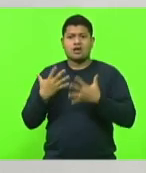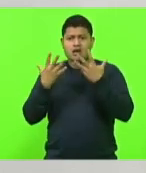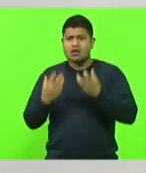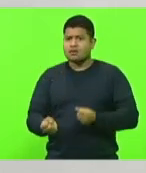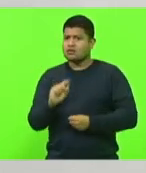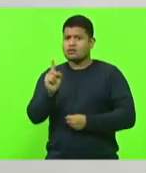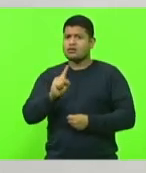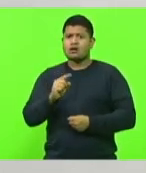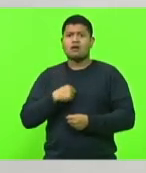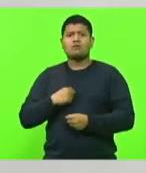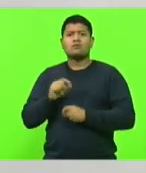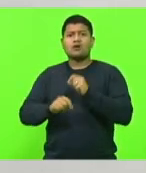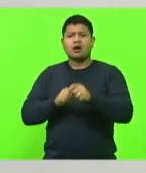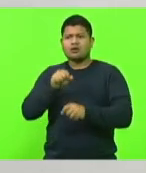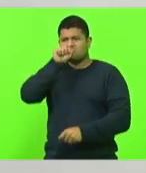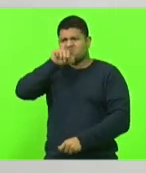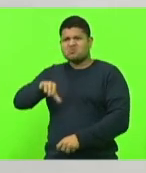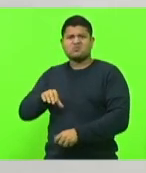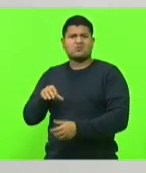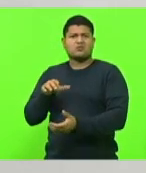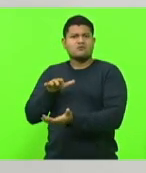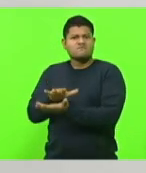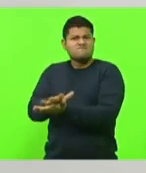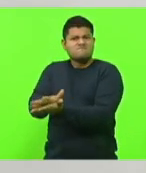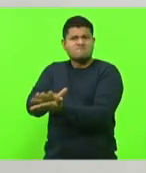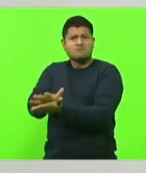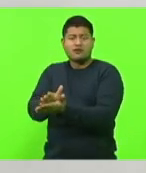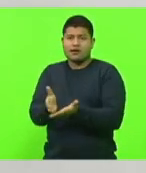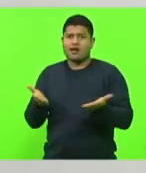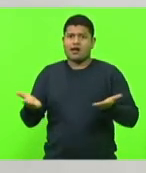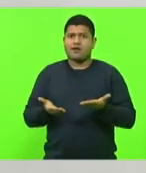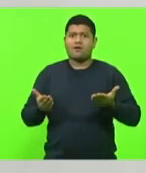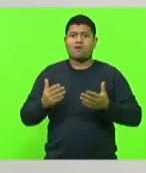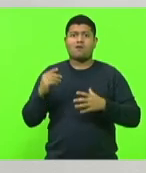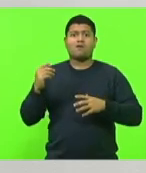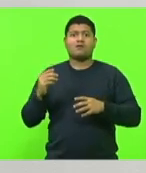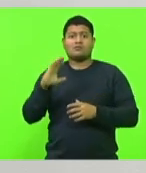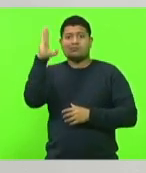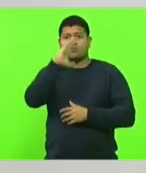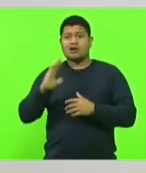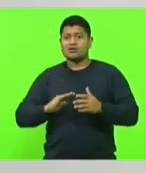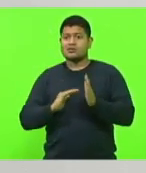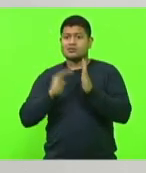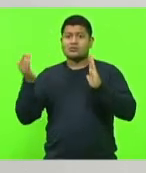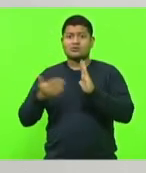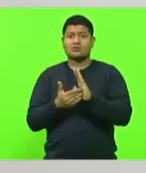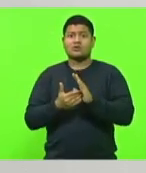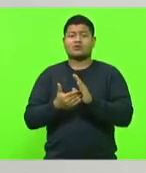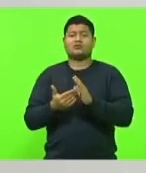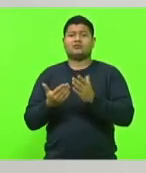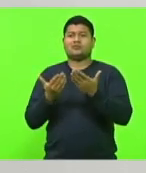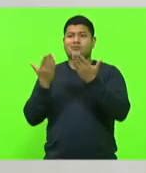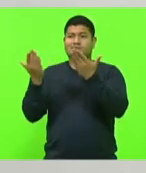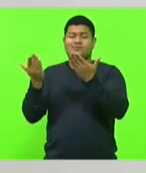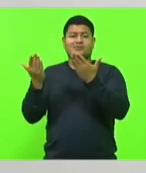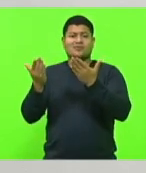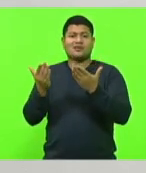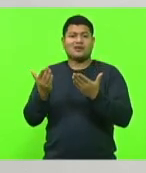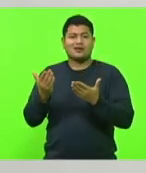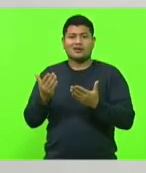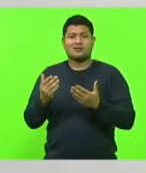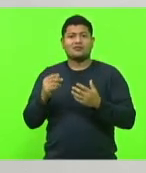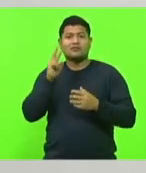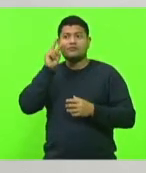Aí agora está rodando pelo Brasil a imagem de Itajaí, a nossa belíssima